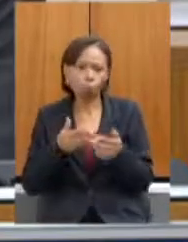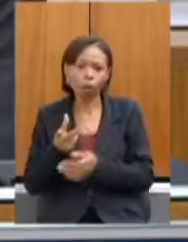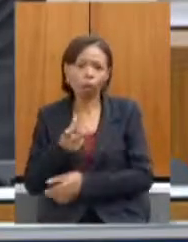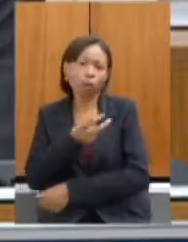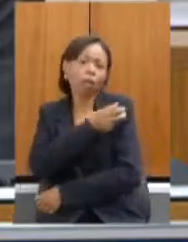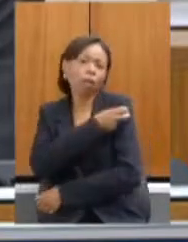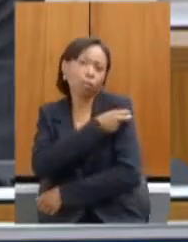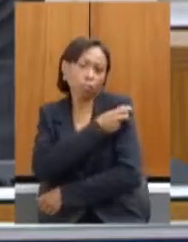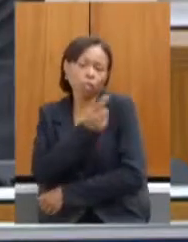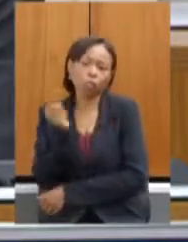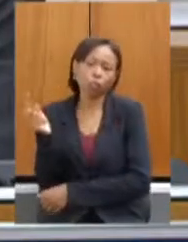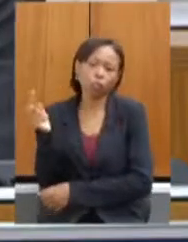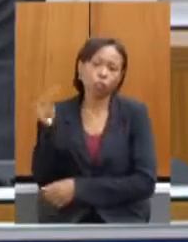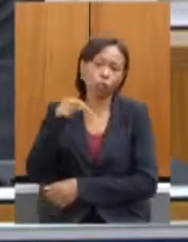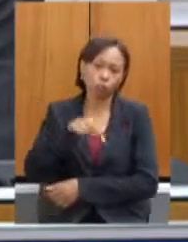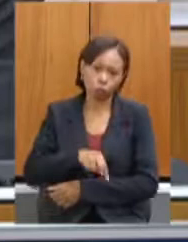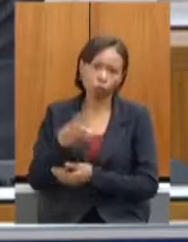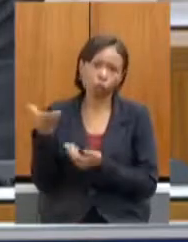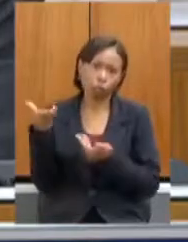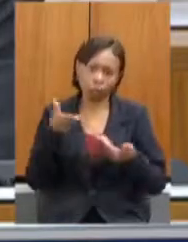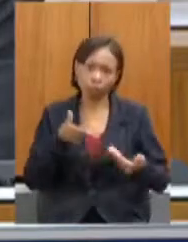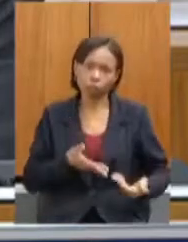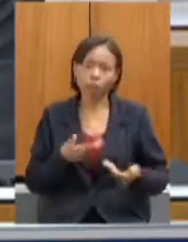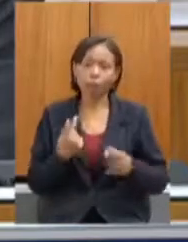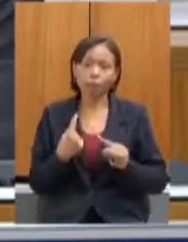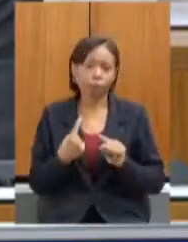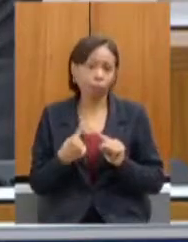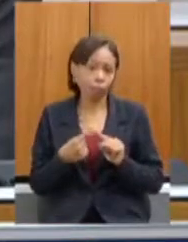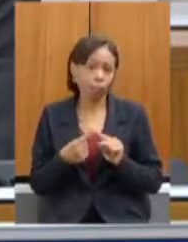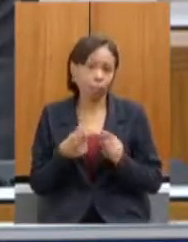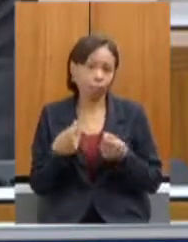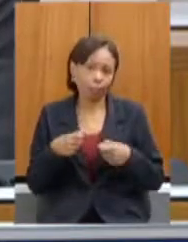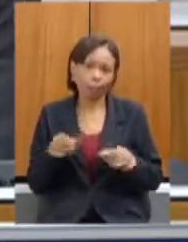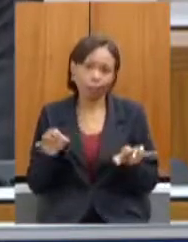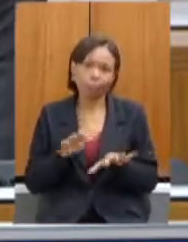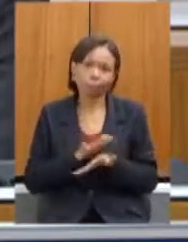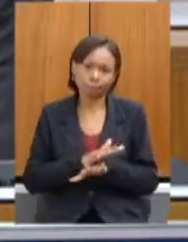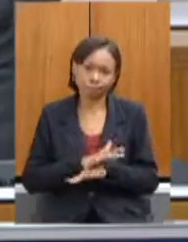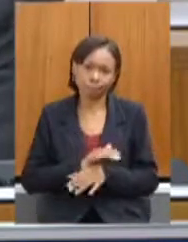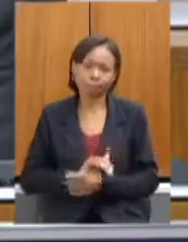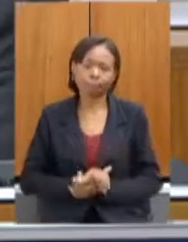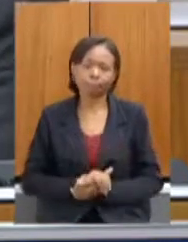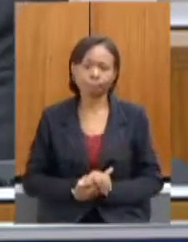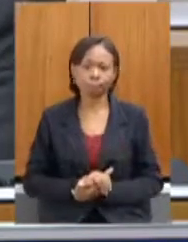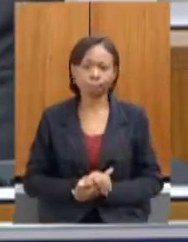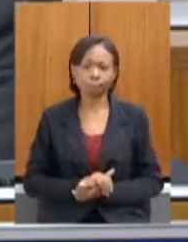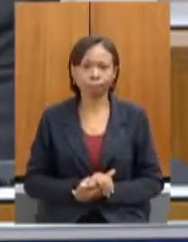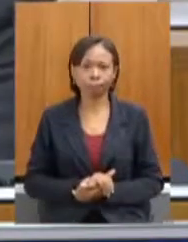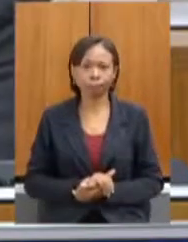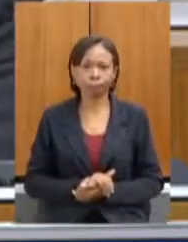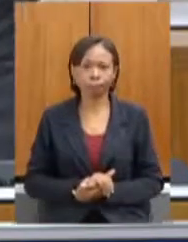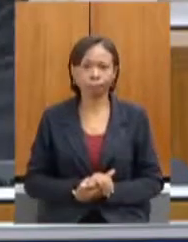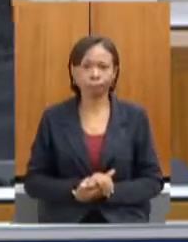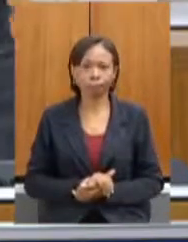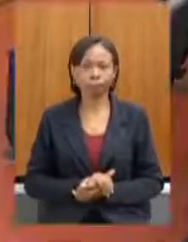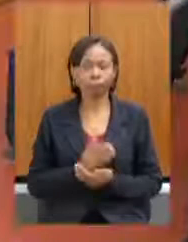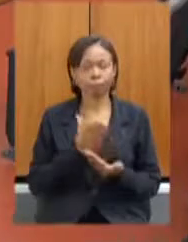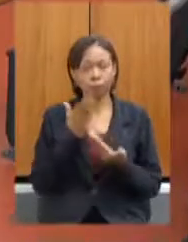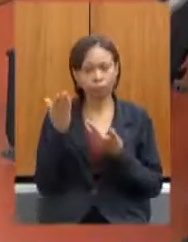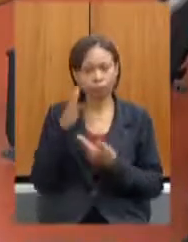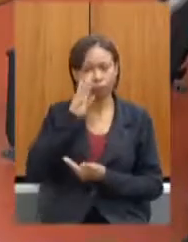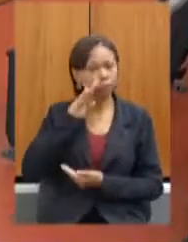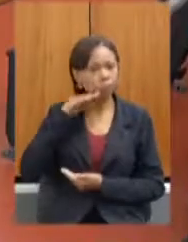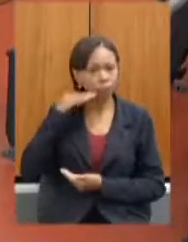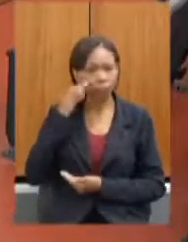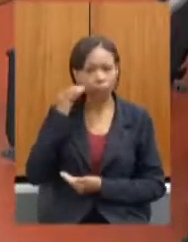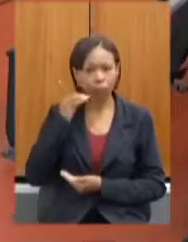chegar independente da condição que for porque nós estamos que tá pronto para ela e eu volto a palavra a deputada